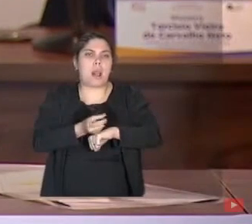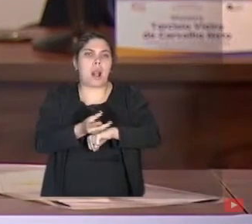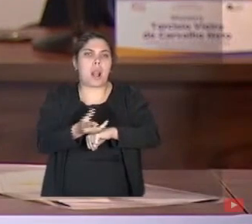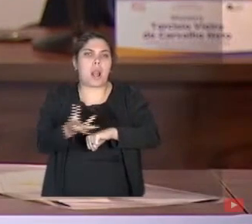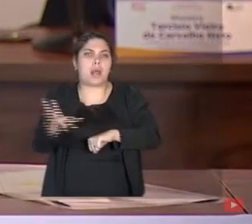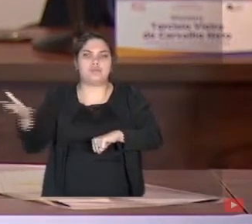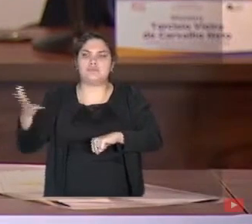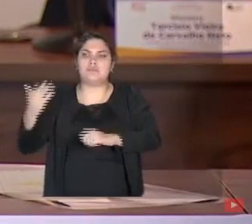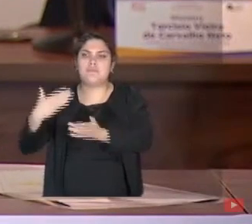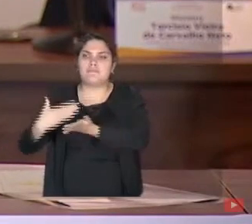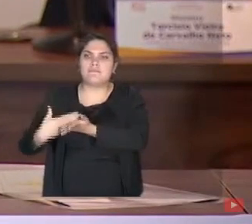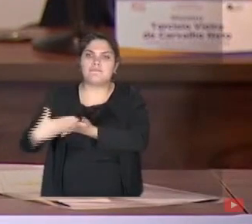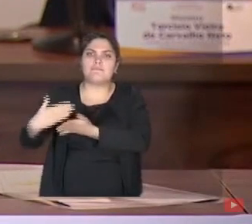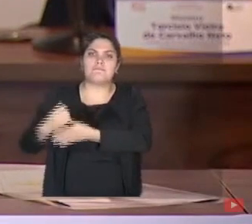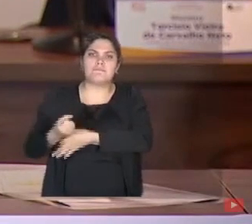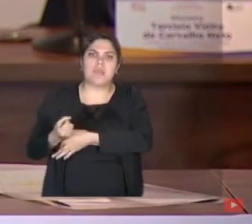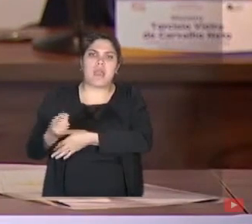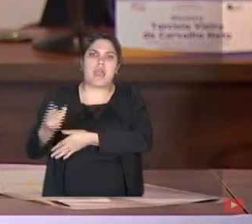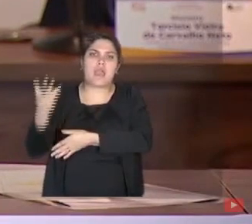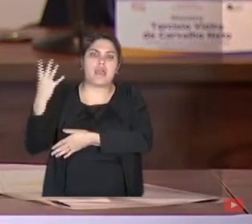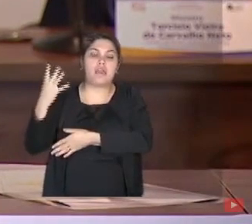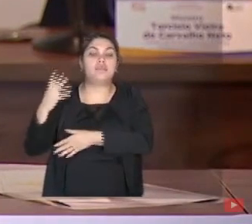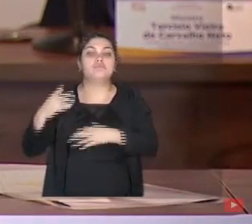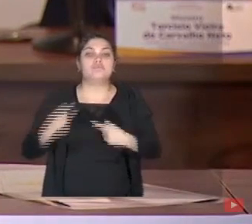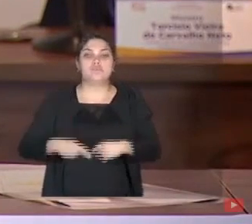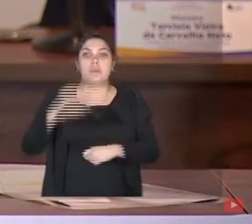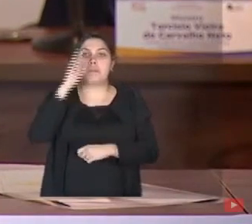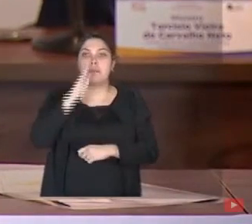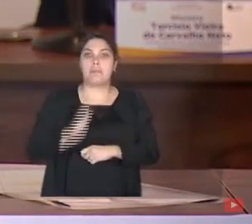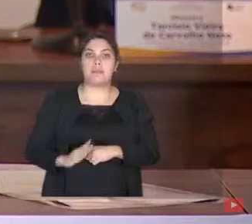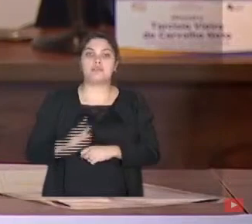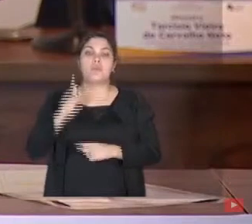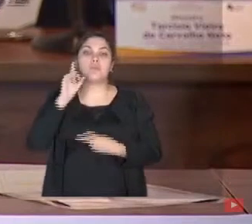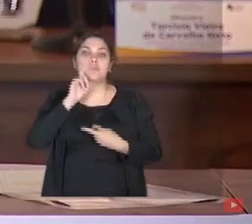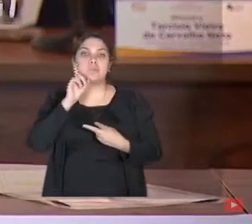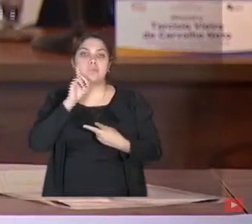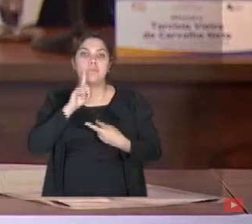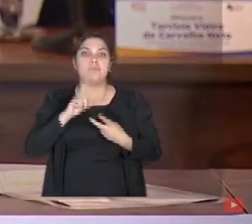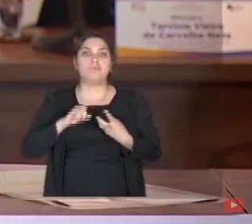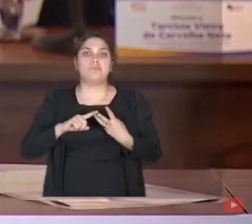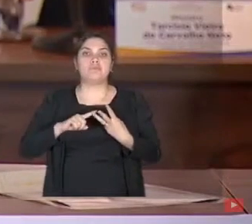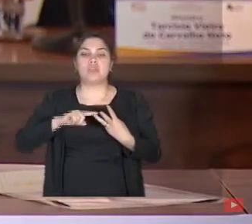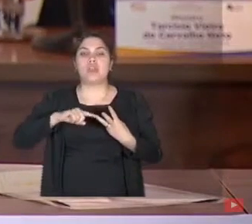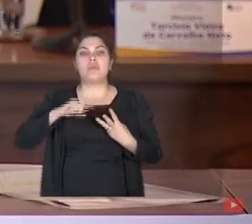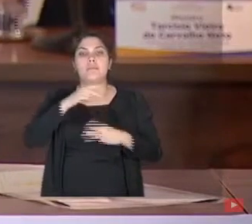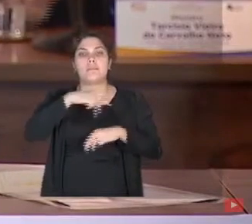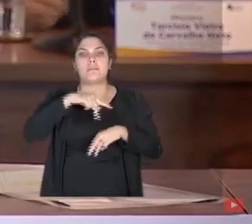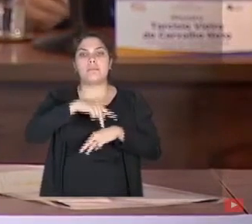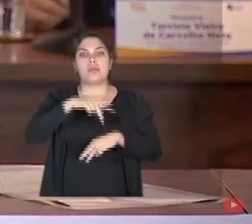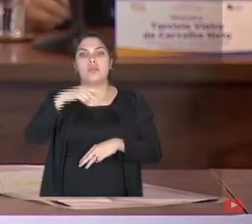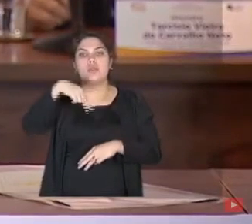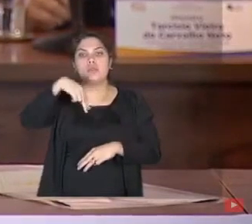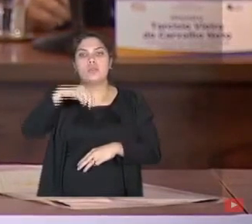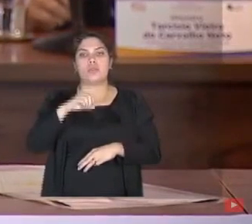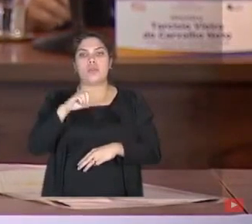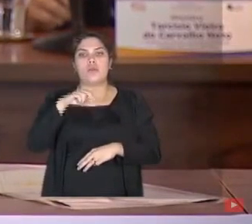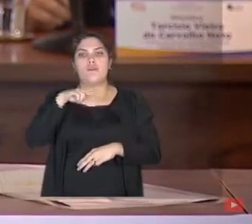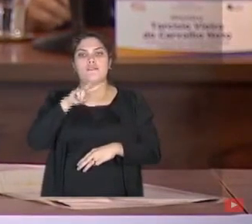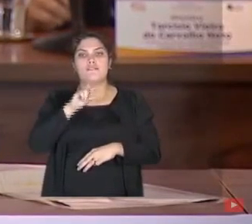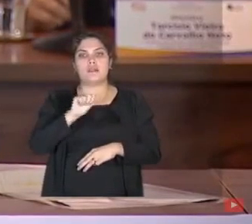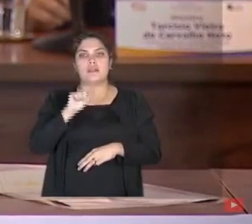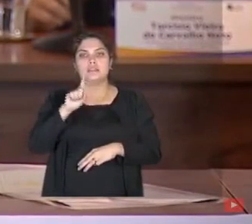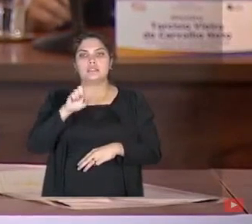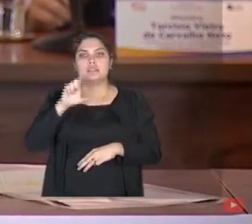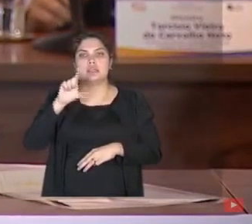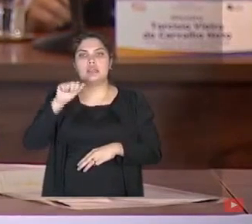várias origens, inclusive o Brasil, Estados Unidos e Nova Zelândia. Esse tipo de ataque